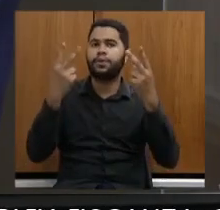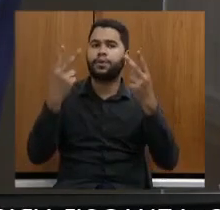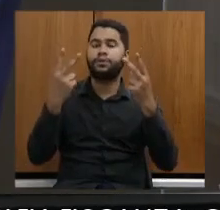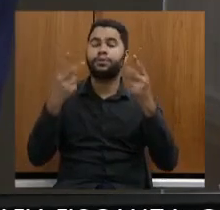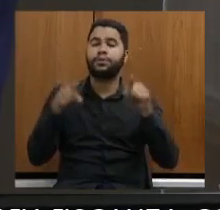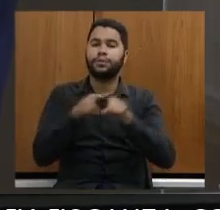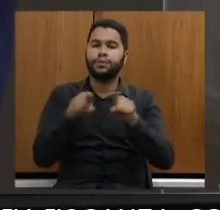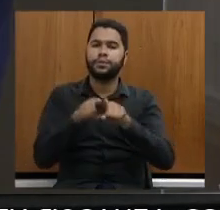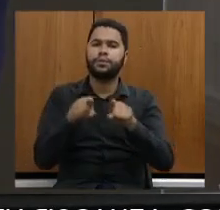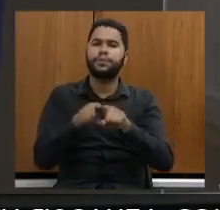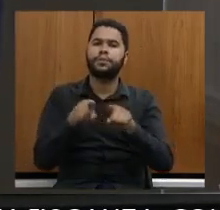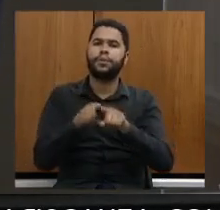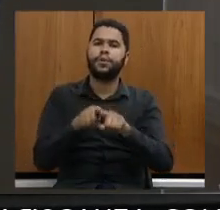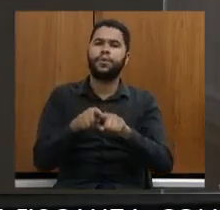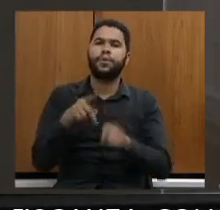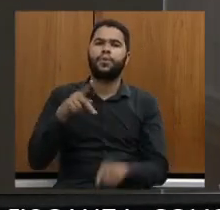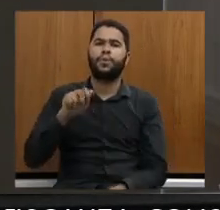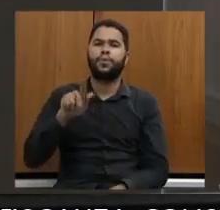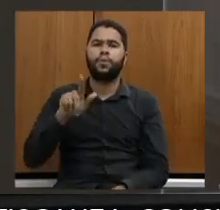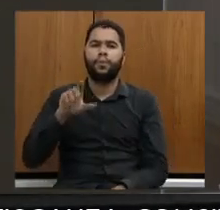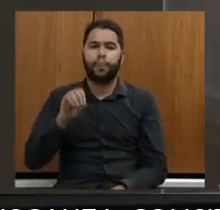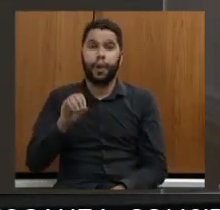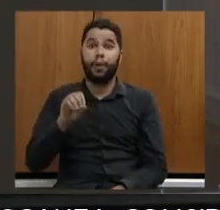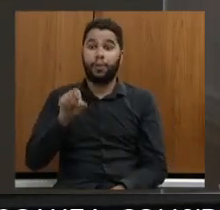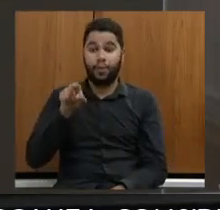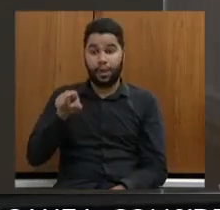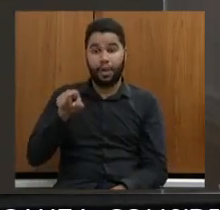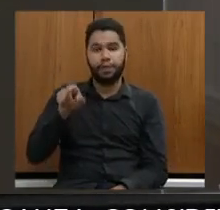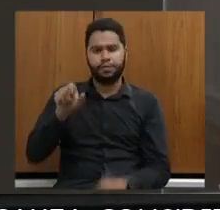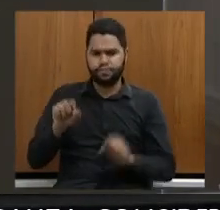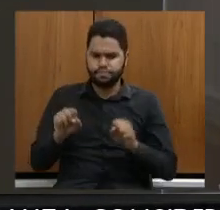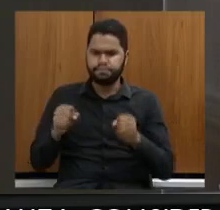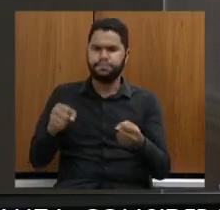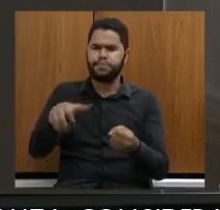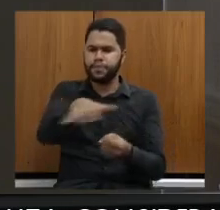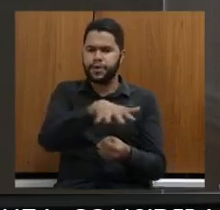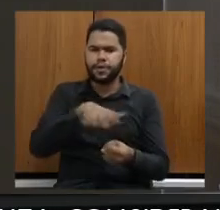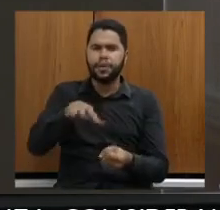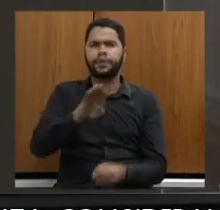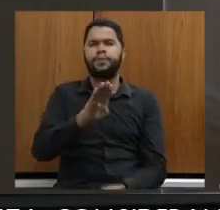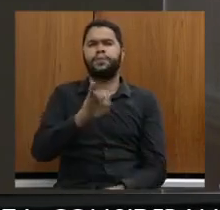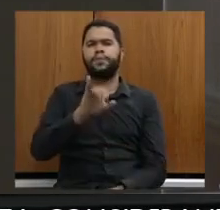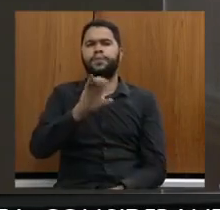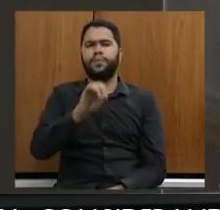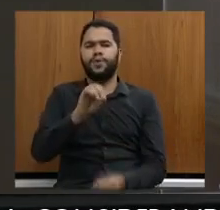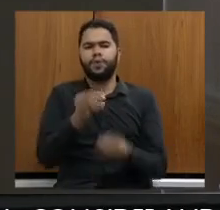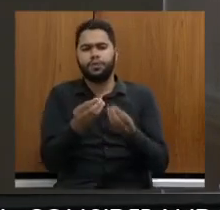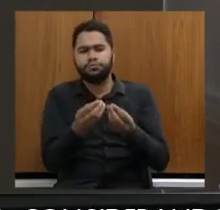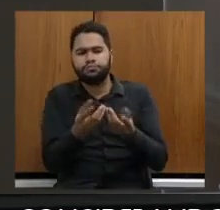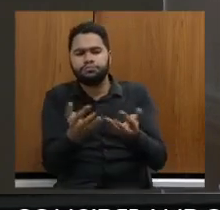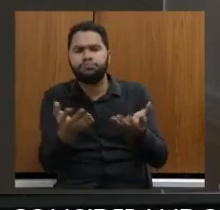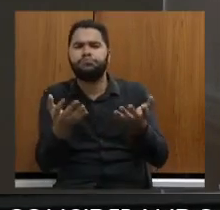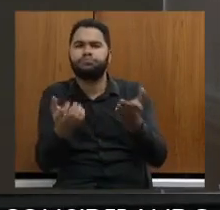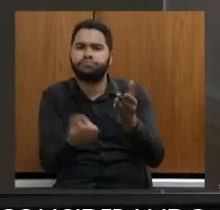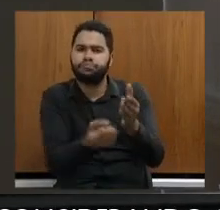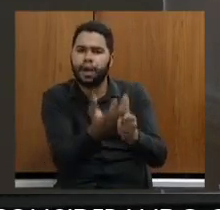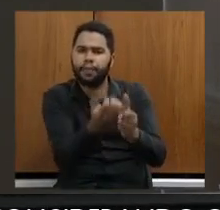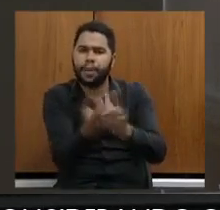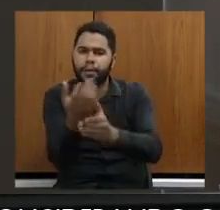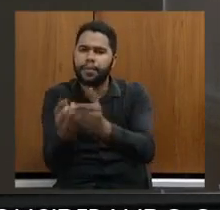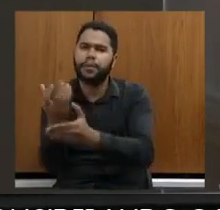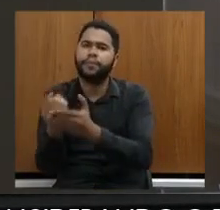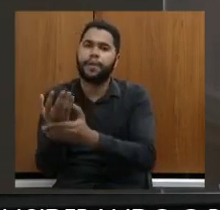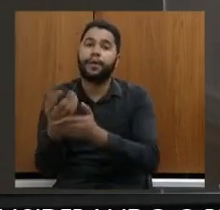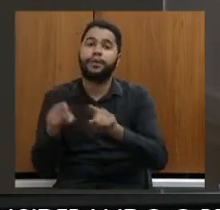esta propósitos eleitorais São Paulo ideia hoje é um grande defensor da área dos biofertilizantes estará também presente no nosso projeto de